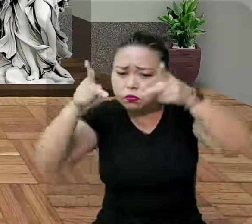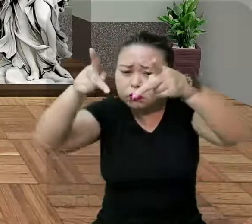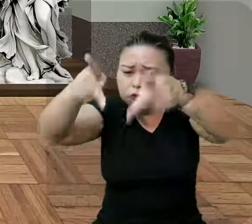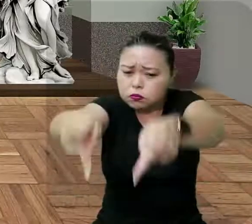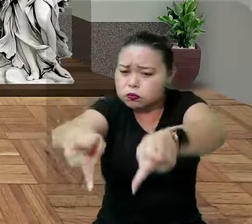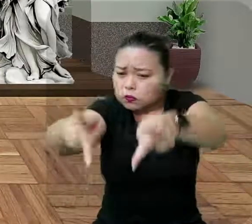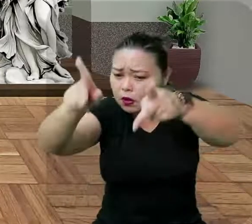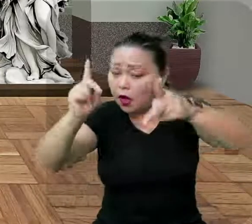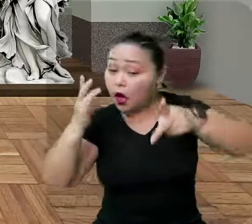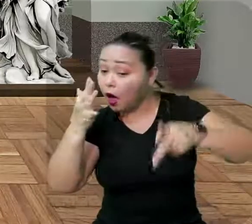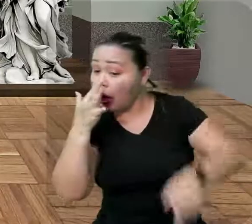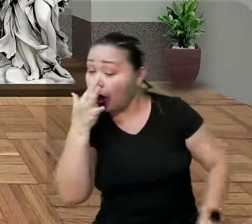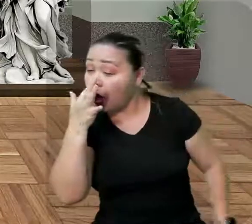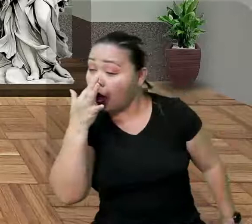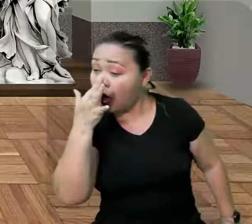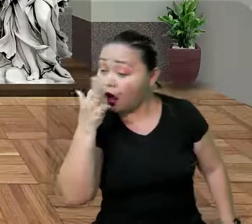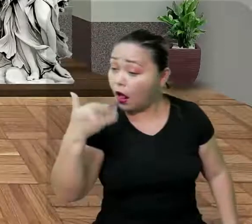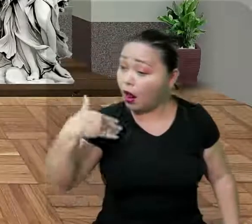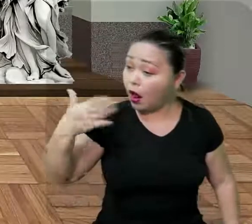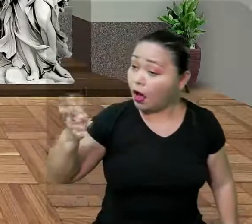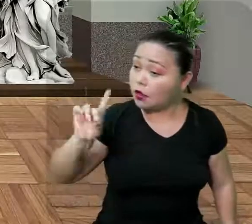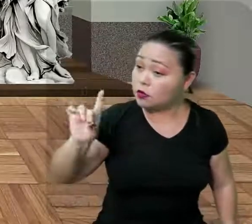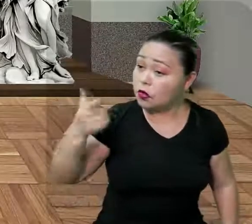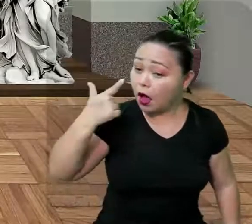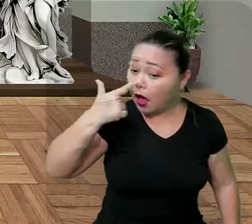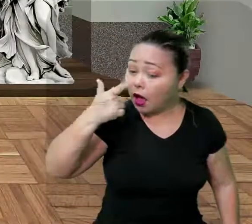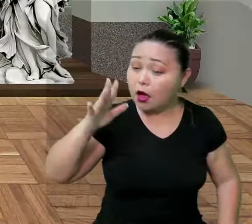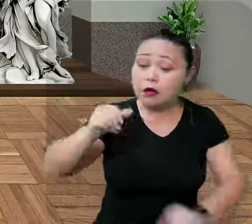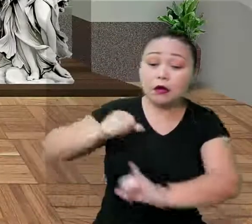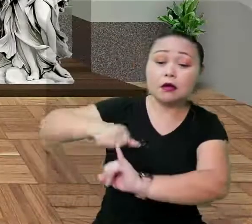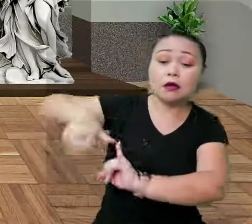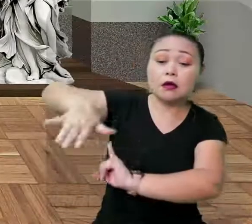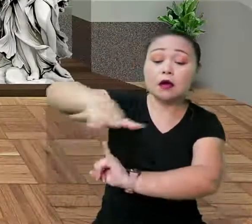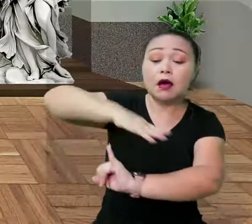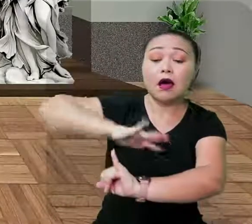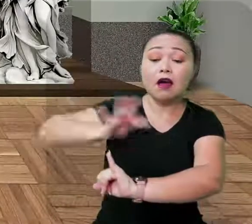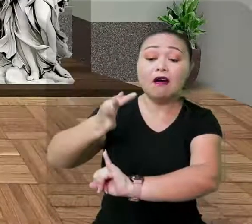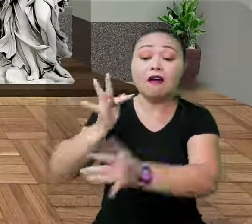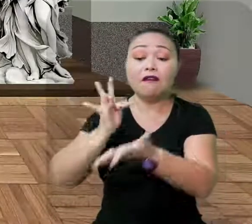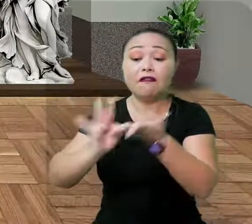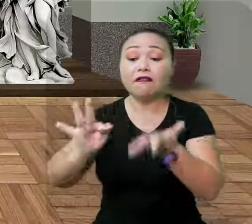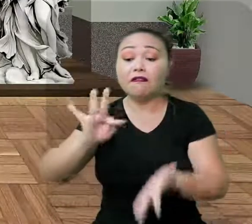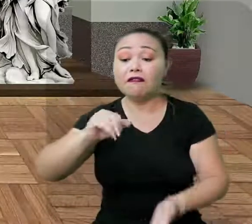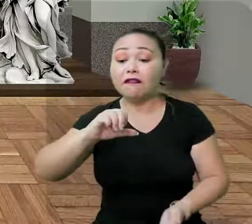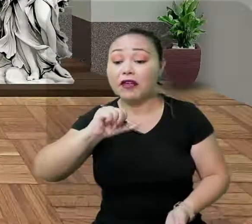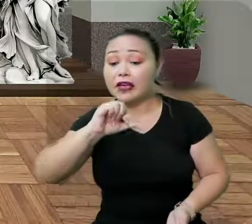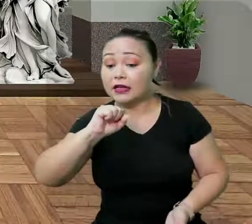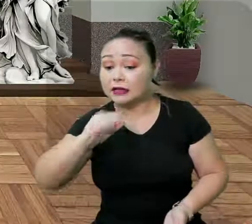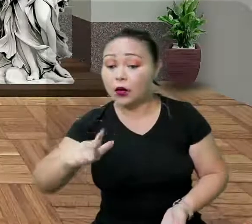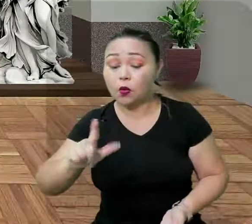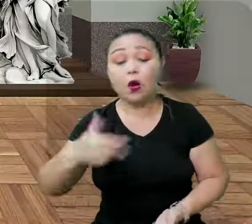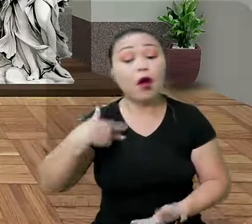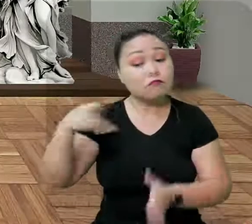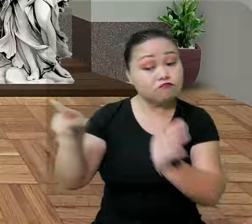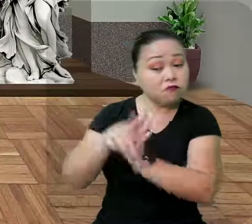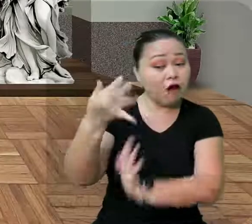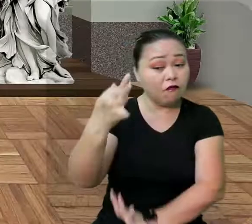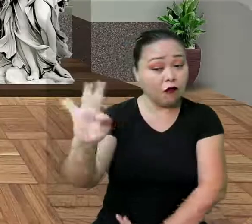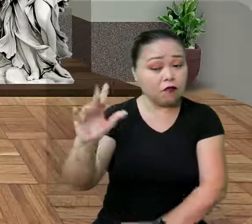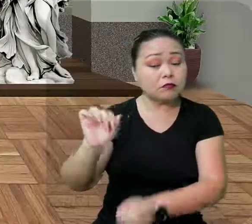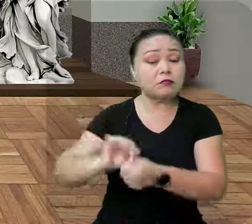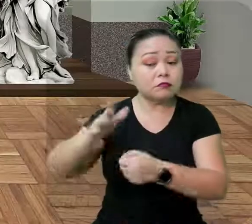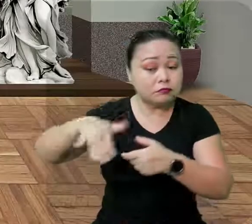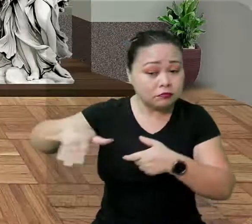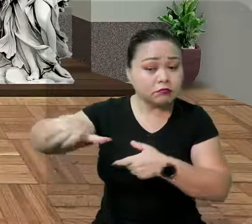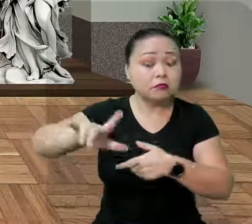ele tá lá e você vai dar lado direito você encontra a famosa ilha fiscal aquela Ainda foram francesas que ela França